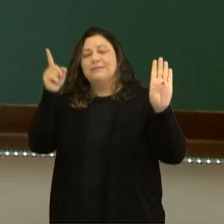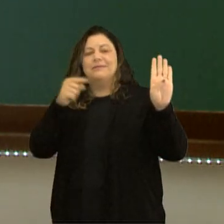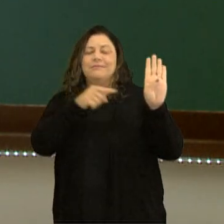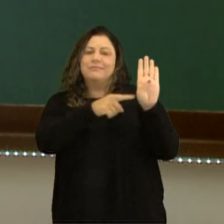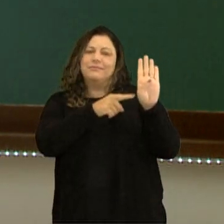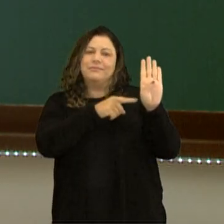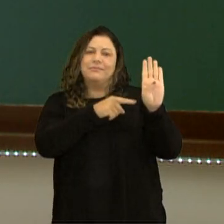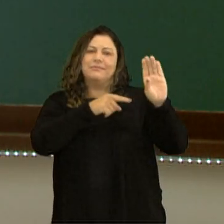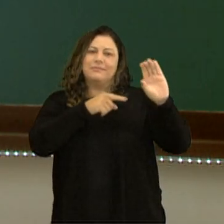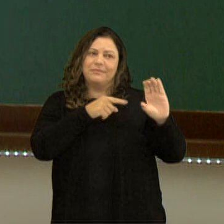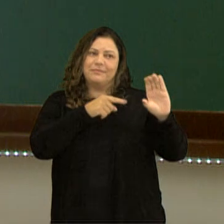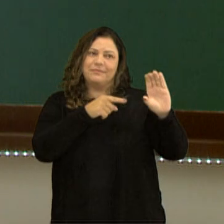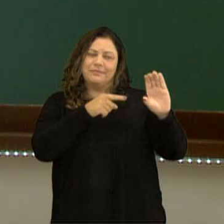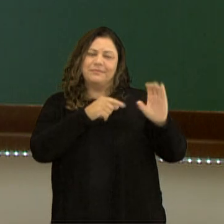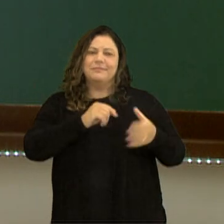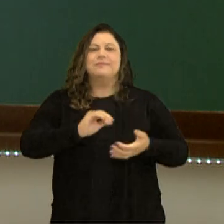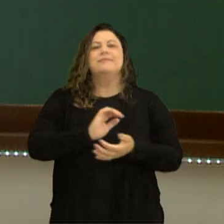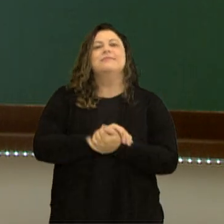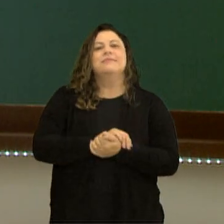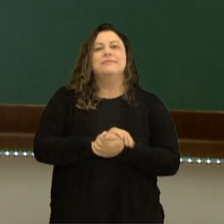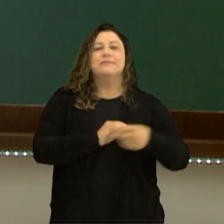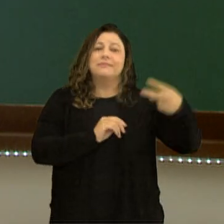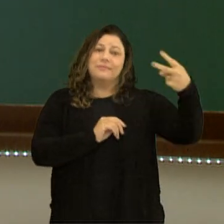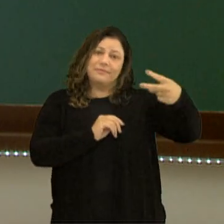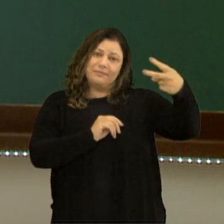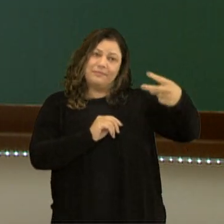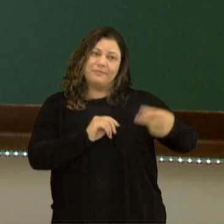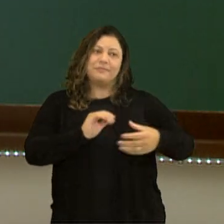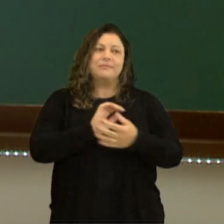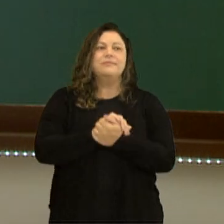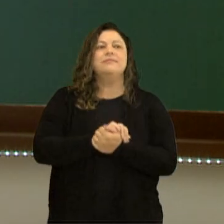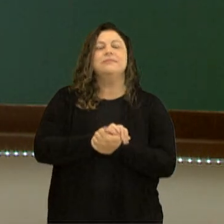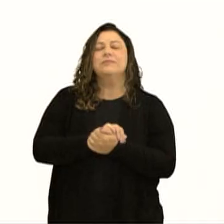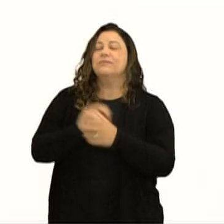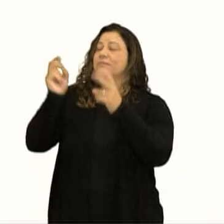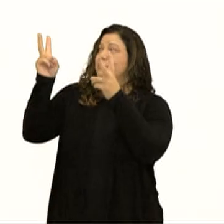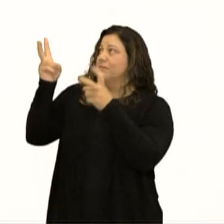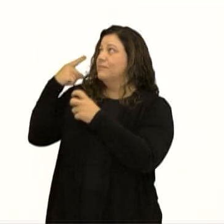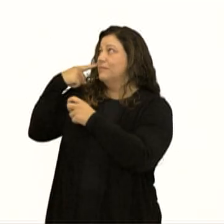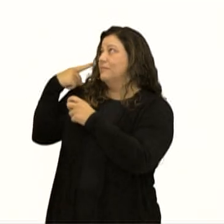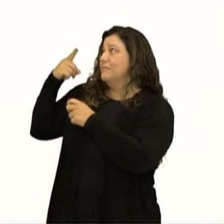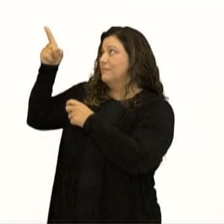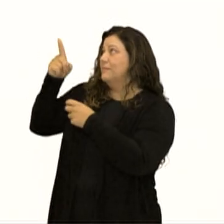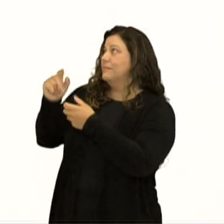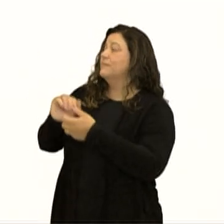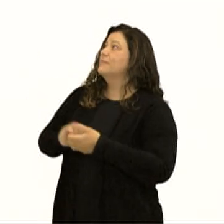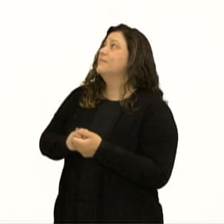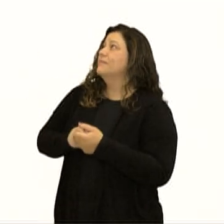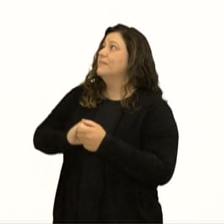C, in the bank. E 2, the famous park in New